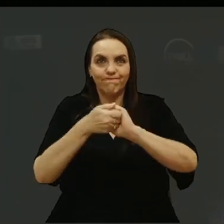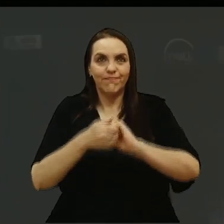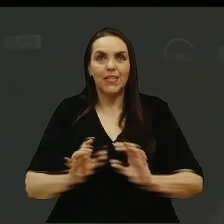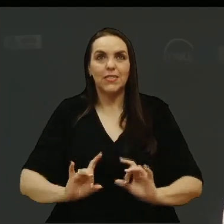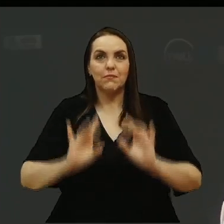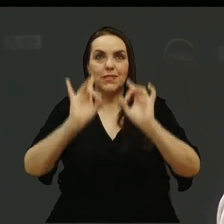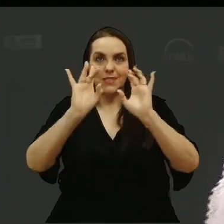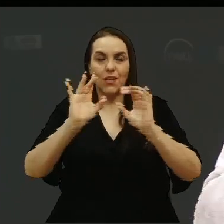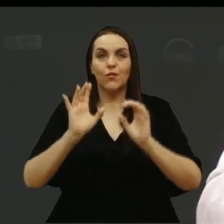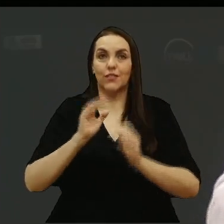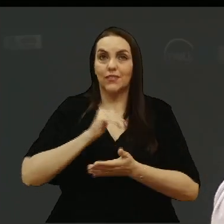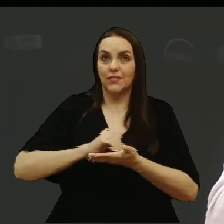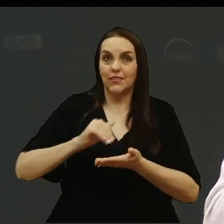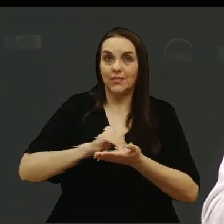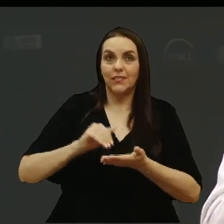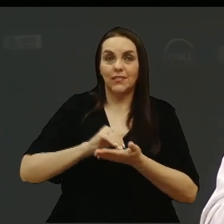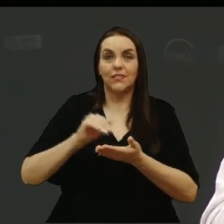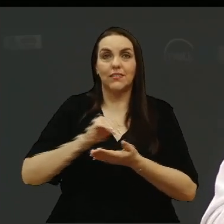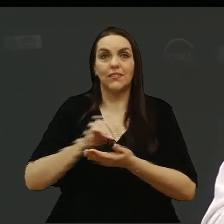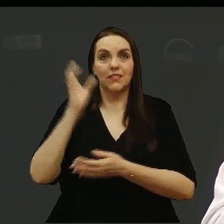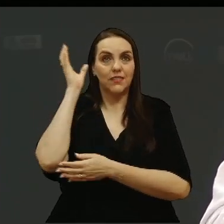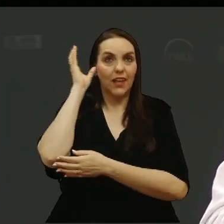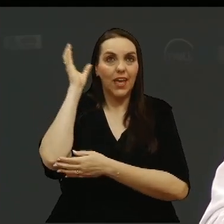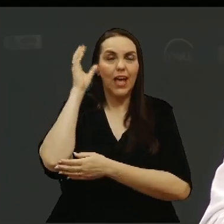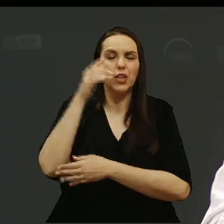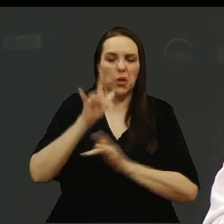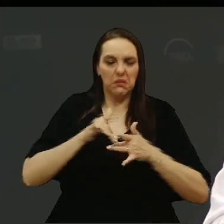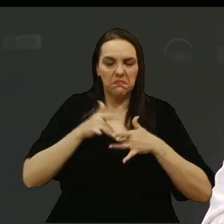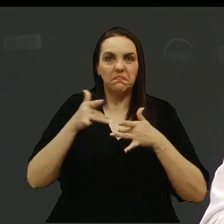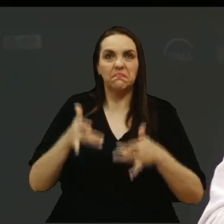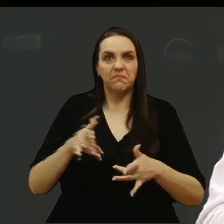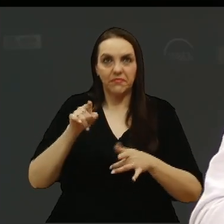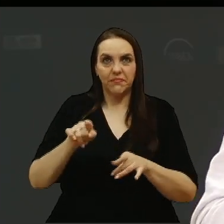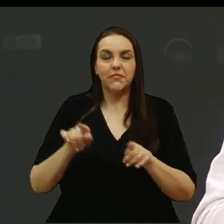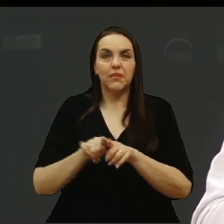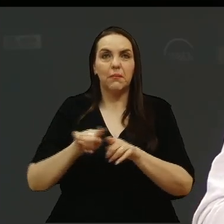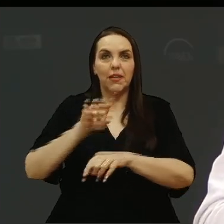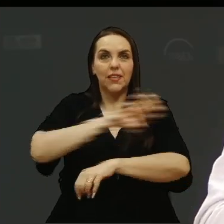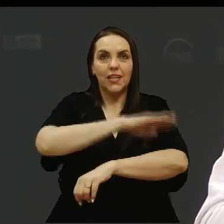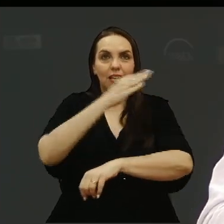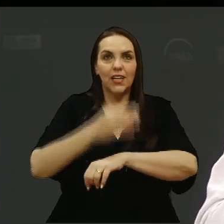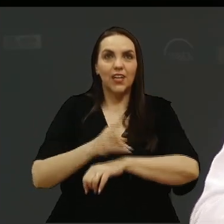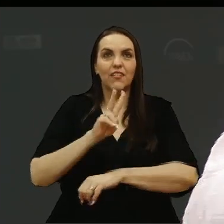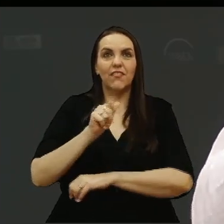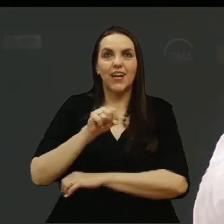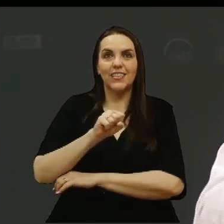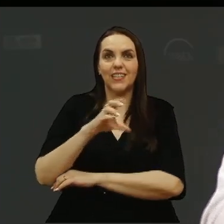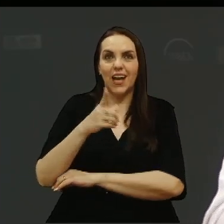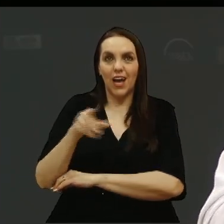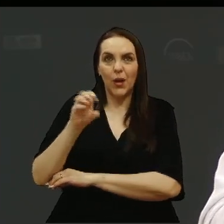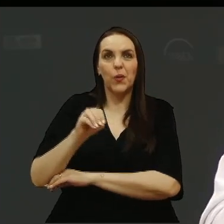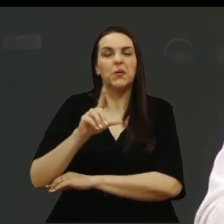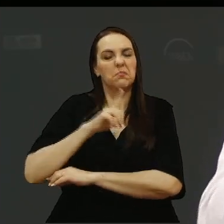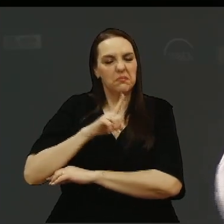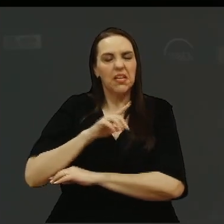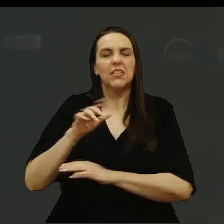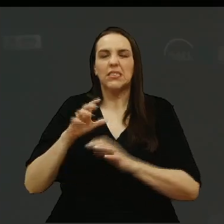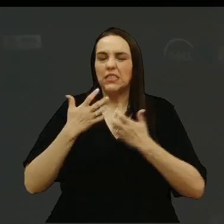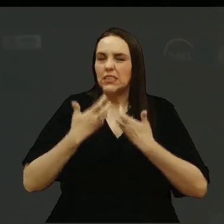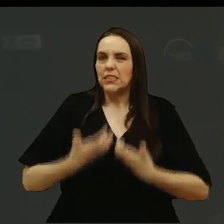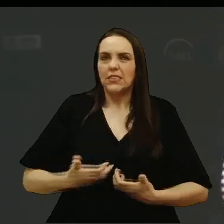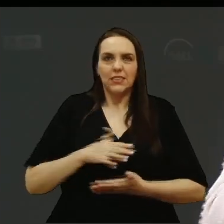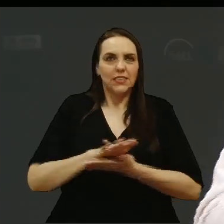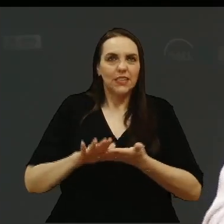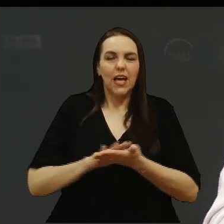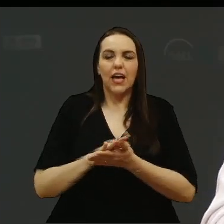nosso secretário Almir Cadore, que se dedicou muito. Eu estive no Vascão no sábado à tarde, cumprimentei ele, que foi incansável para receber todos os